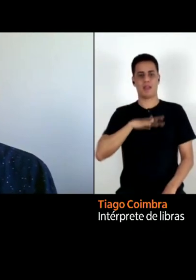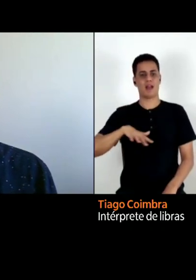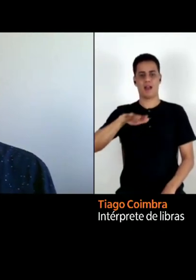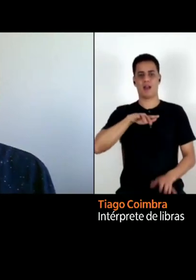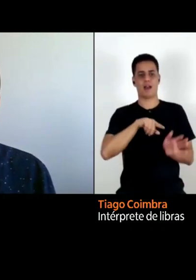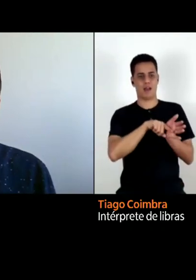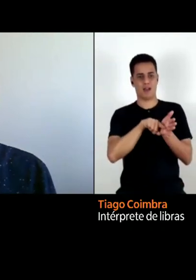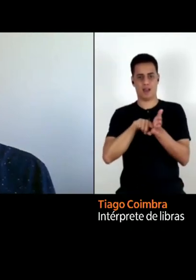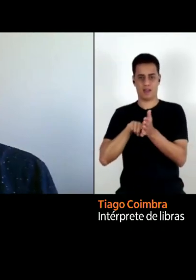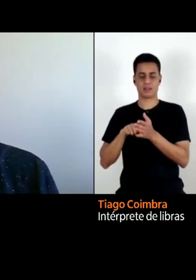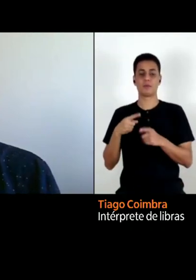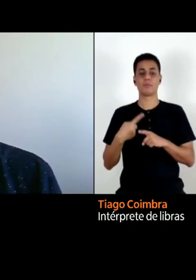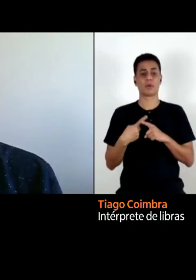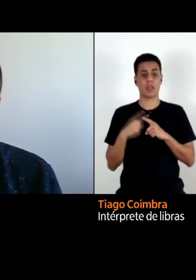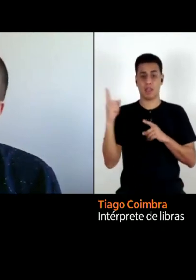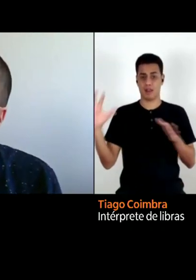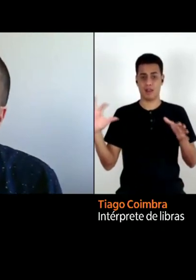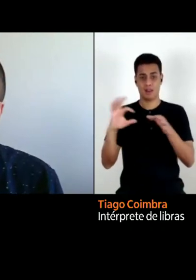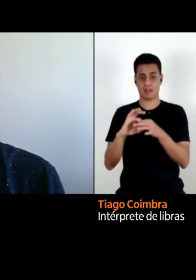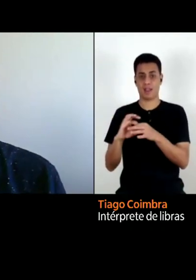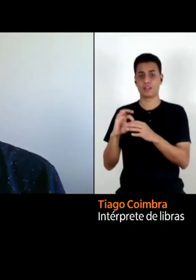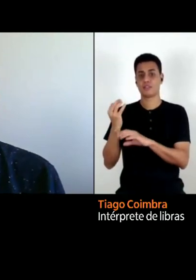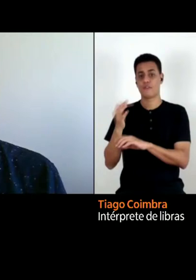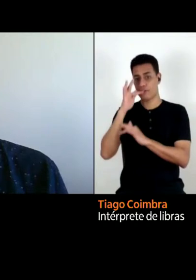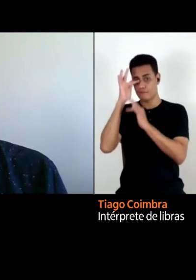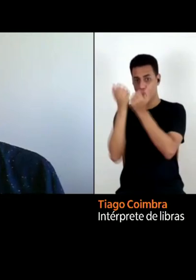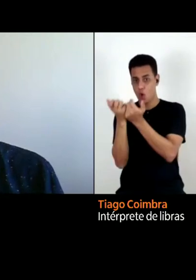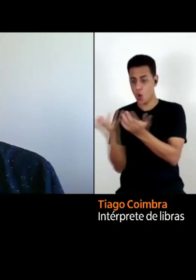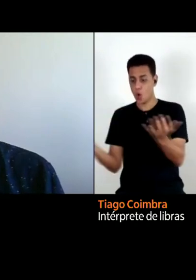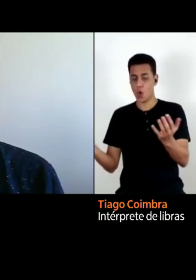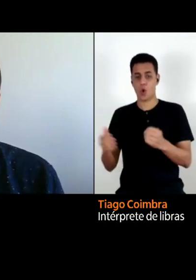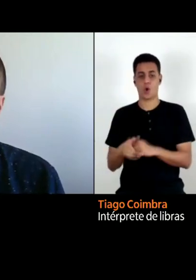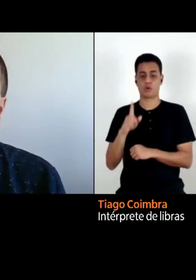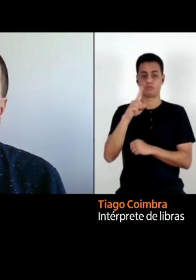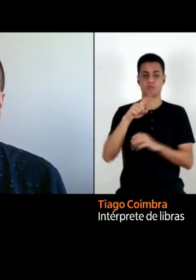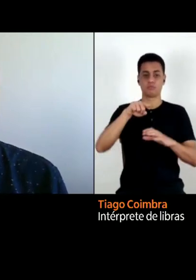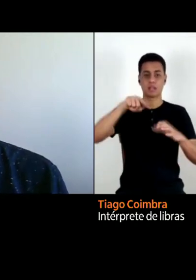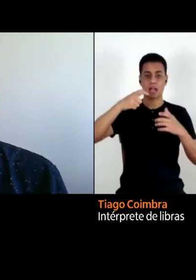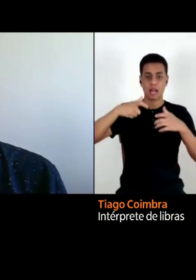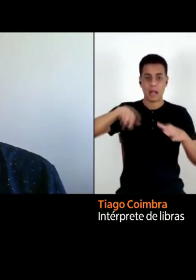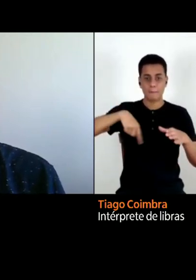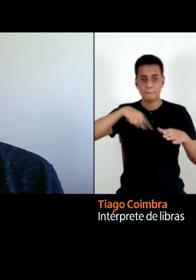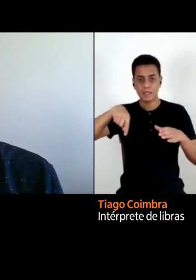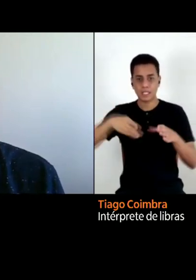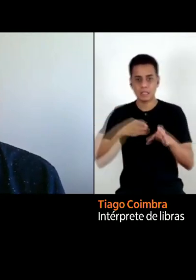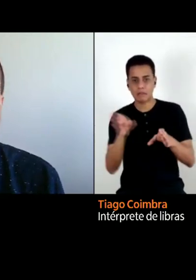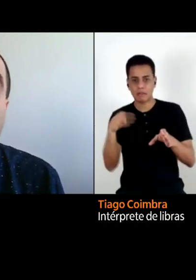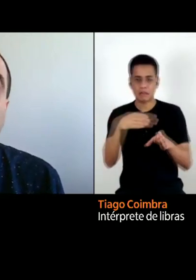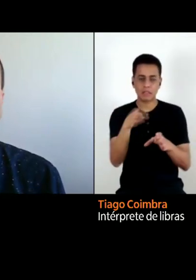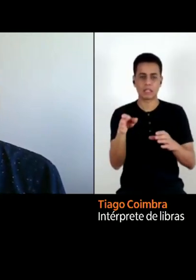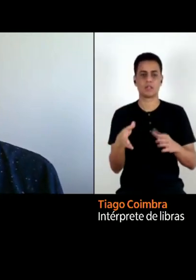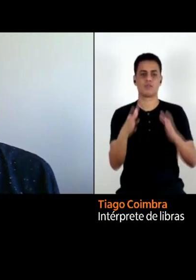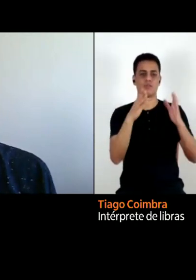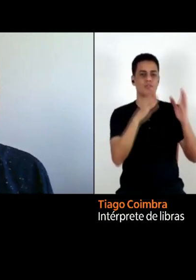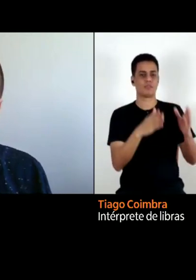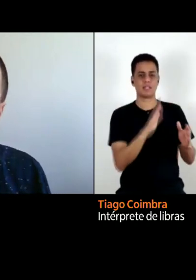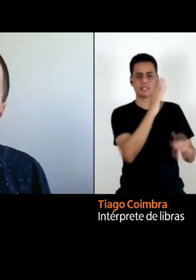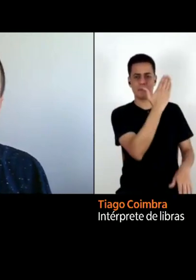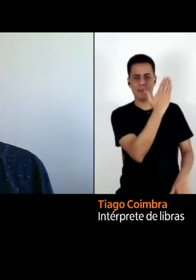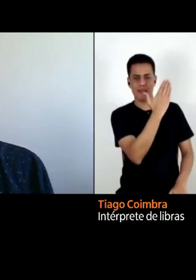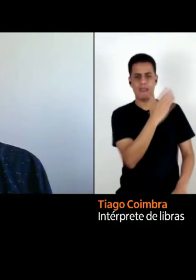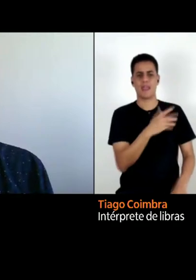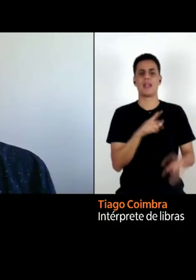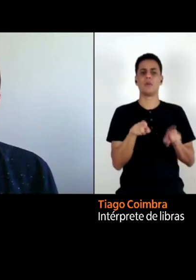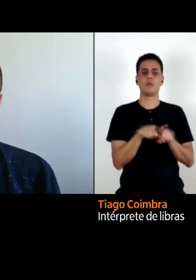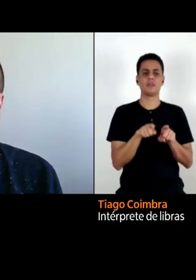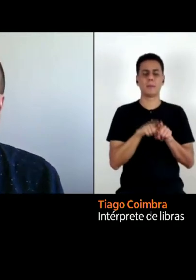jardins, labirintos, espelhos e as noções de autoria, releitura, plágio,